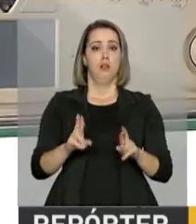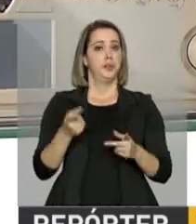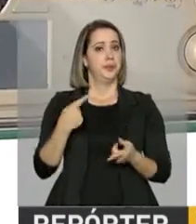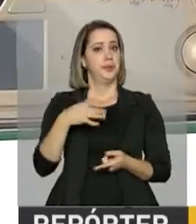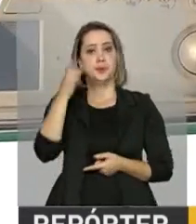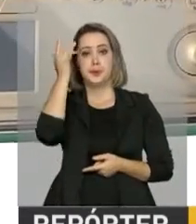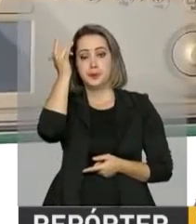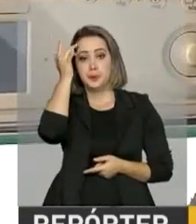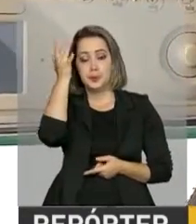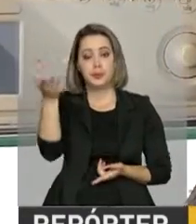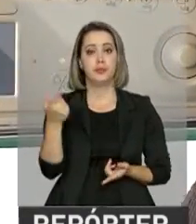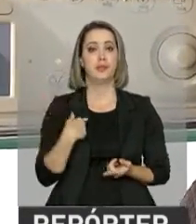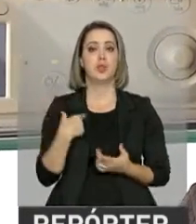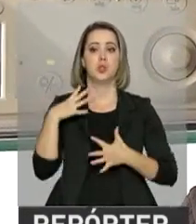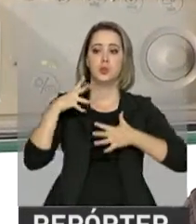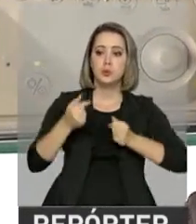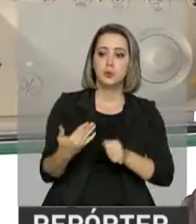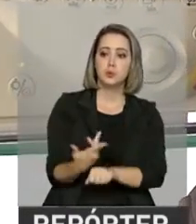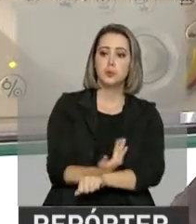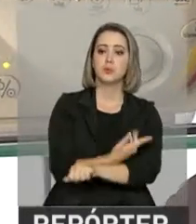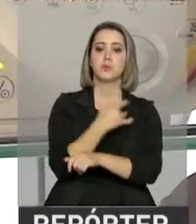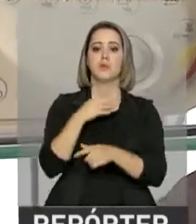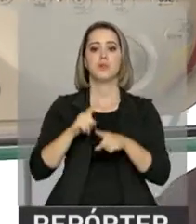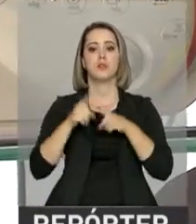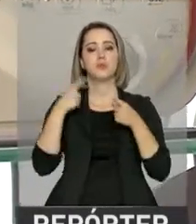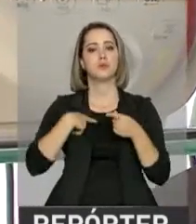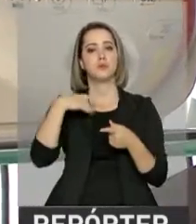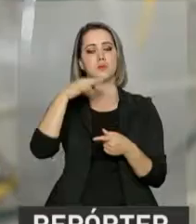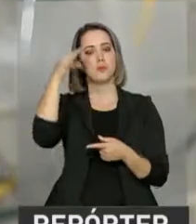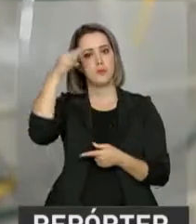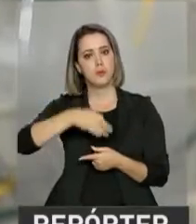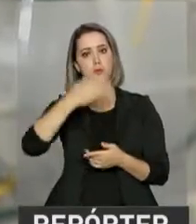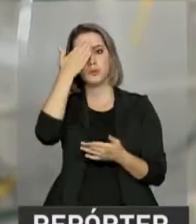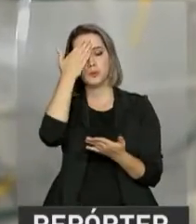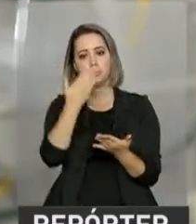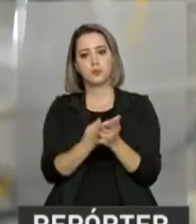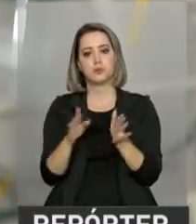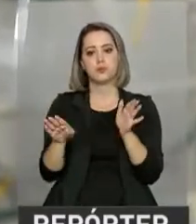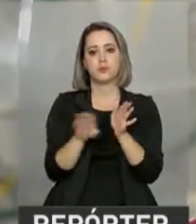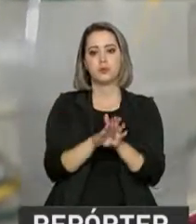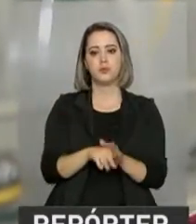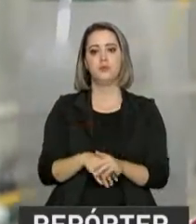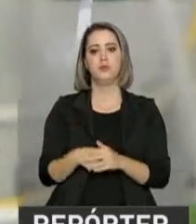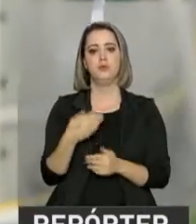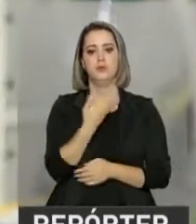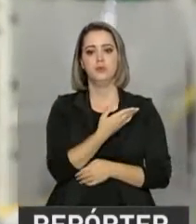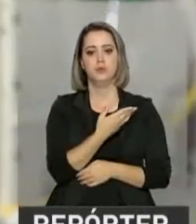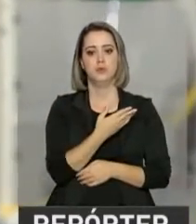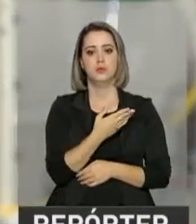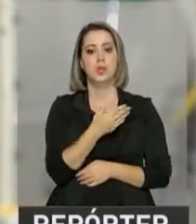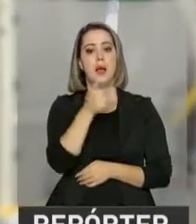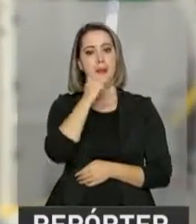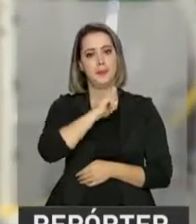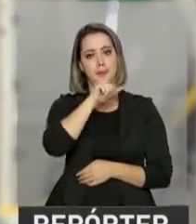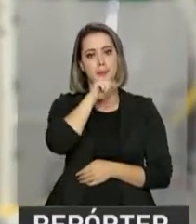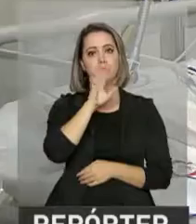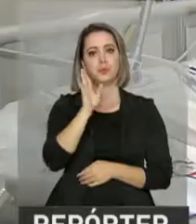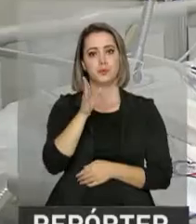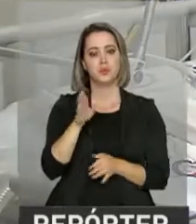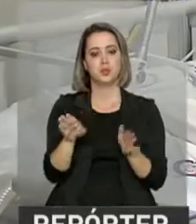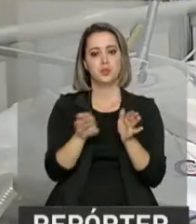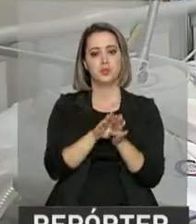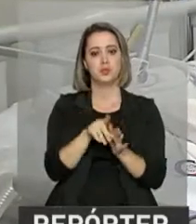uma angústia, mas a gente tem certeza que vai chegar. O final feliz esperado por Raquel já chegou para